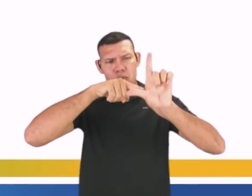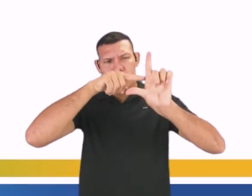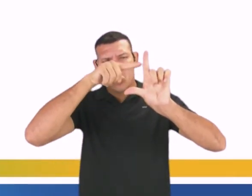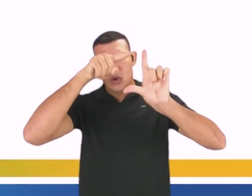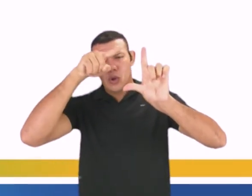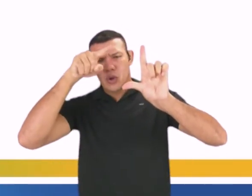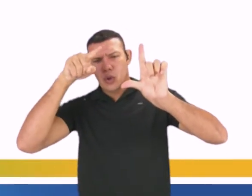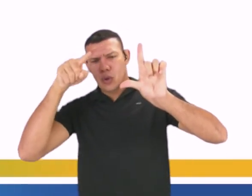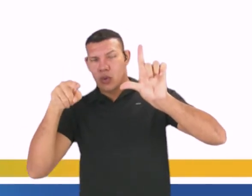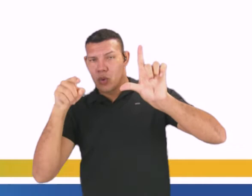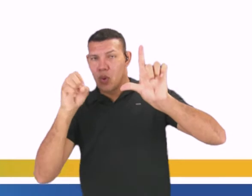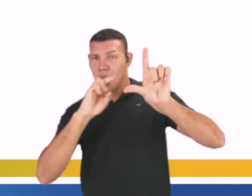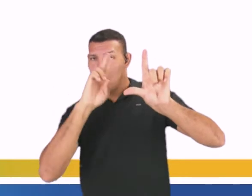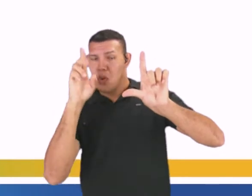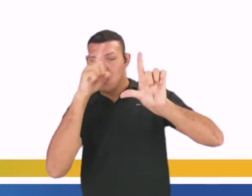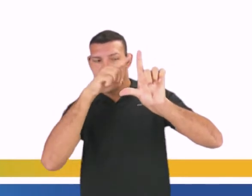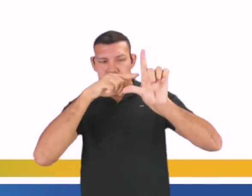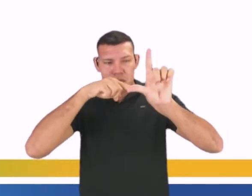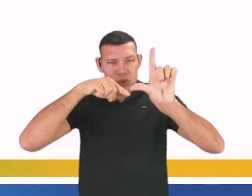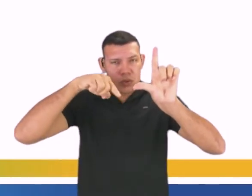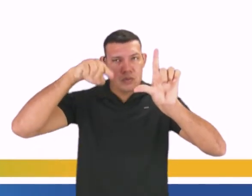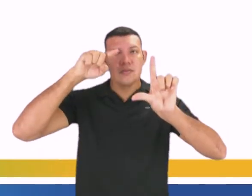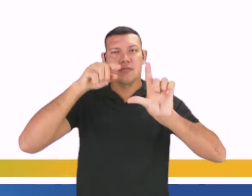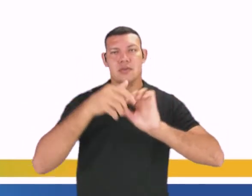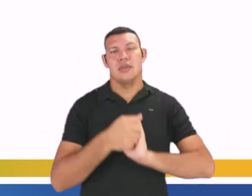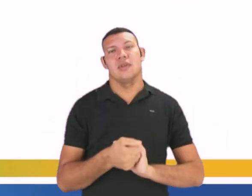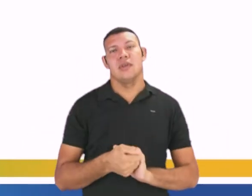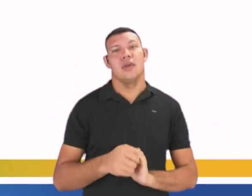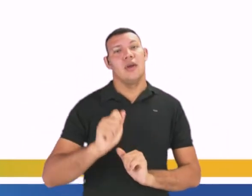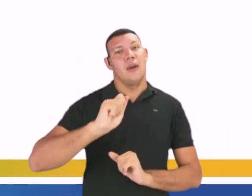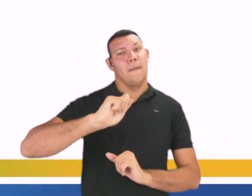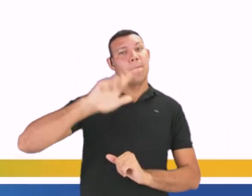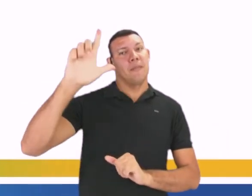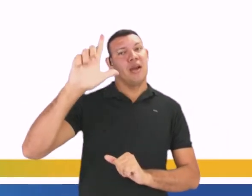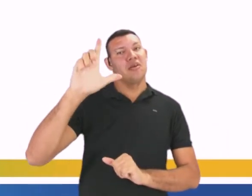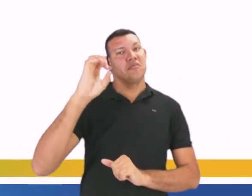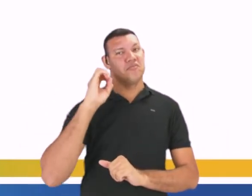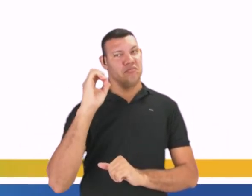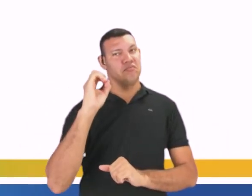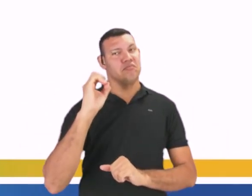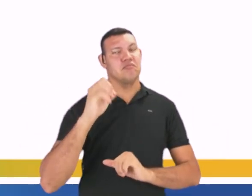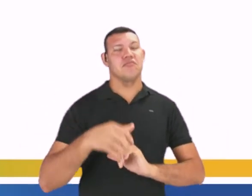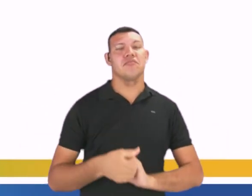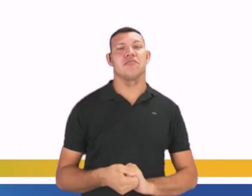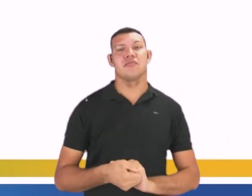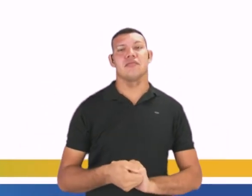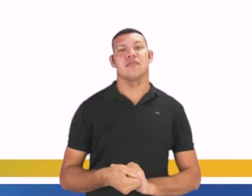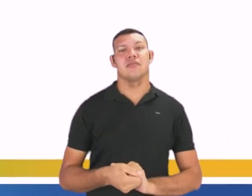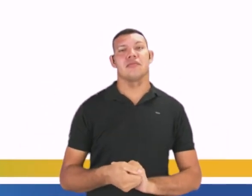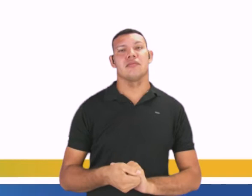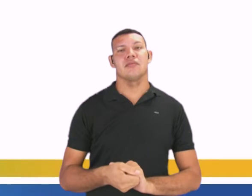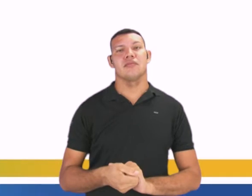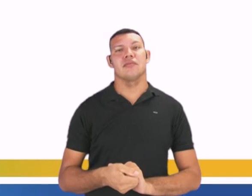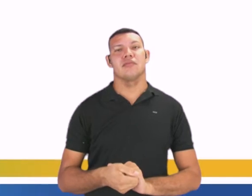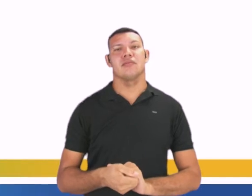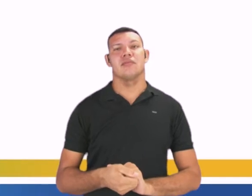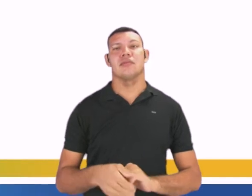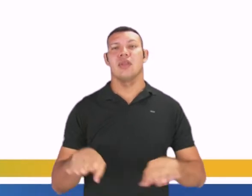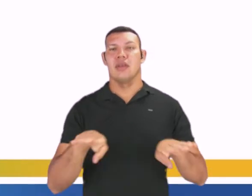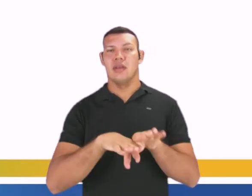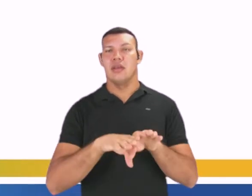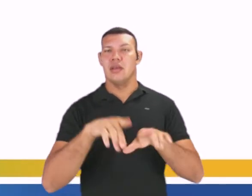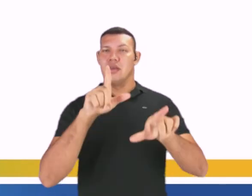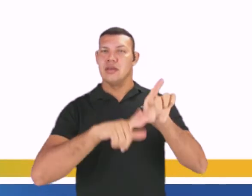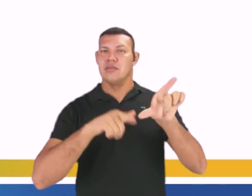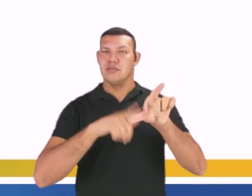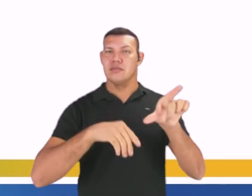por exemplo, quando nós temos discriminante maior que zero, né? E quando o meu termo A ele é